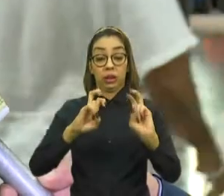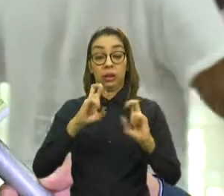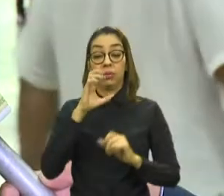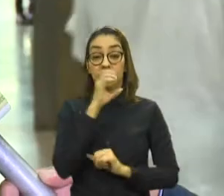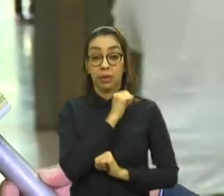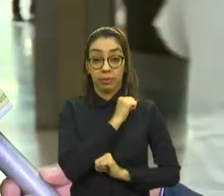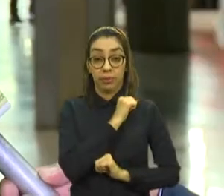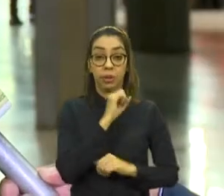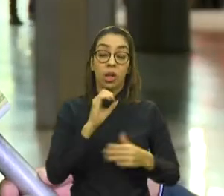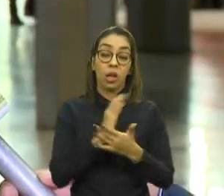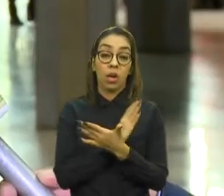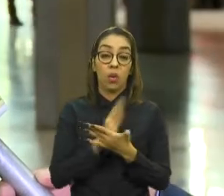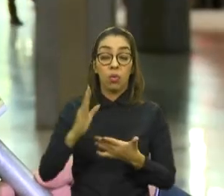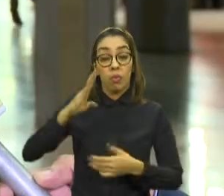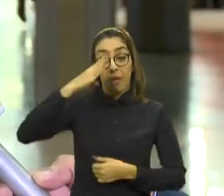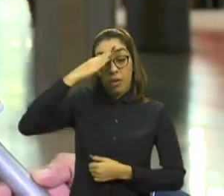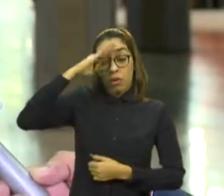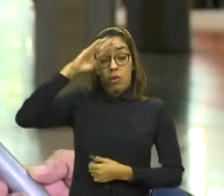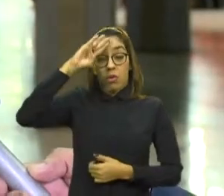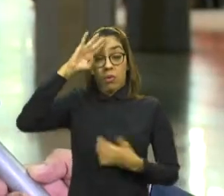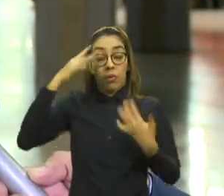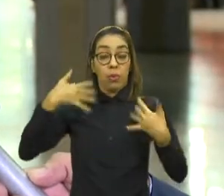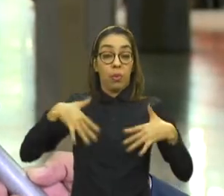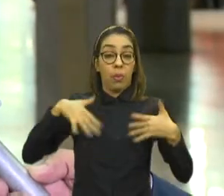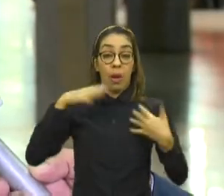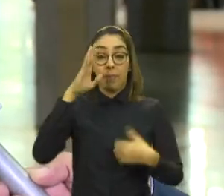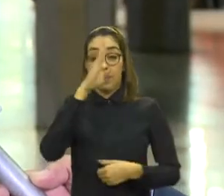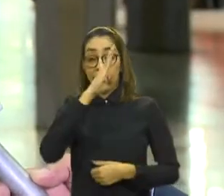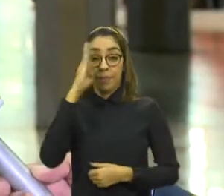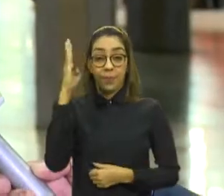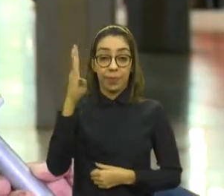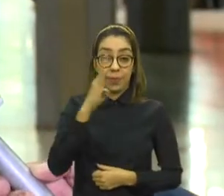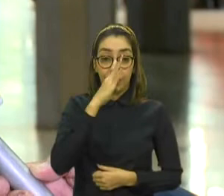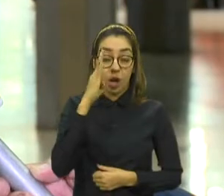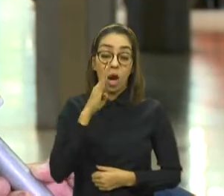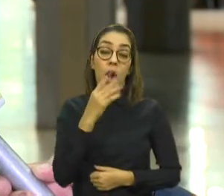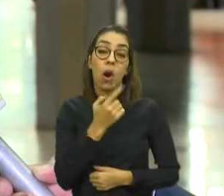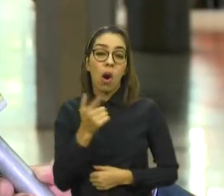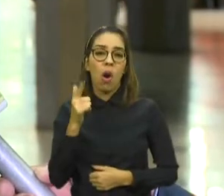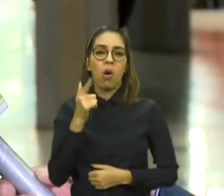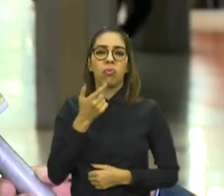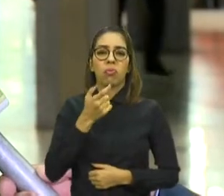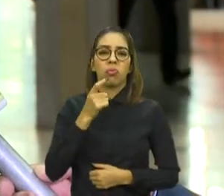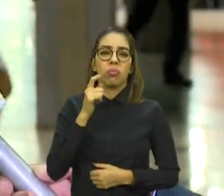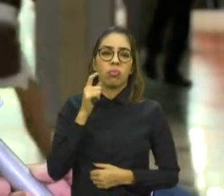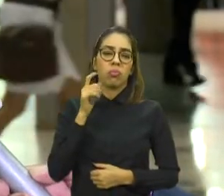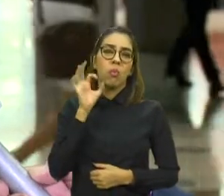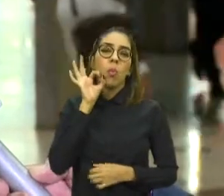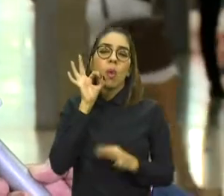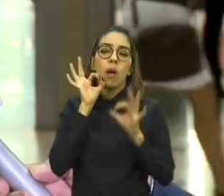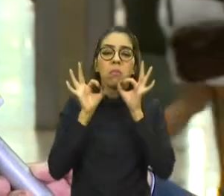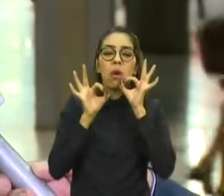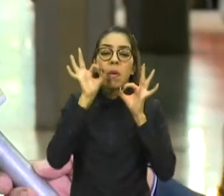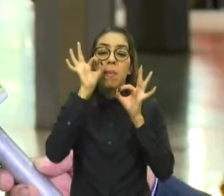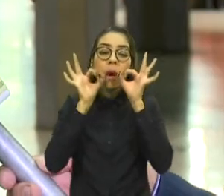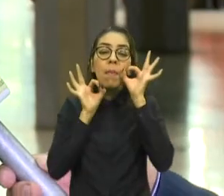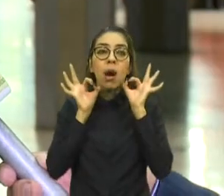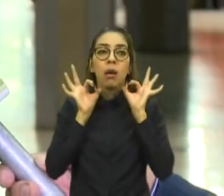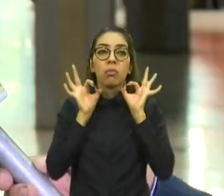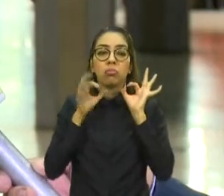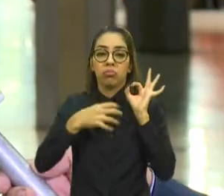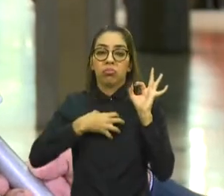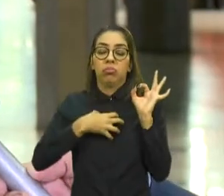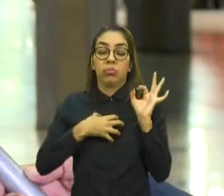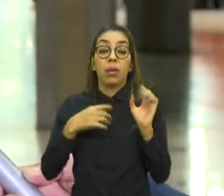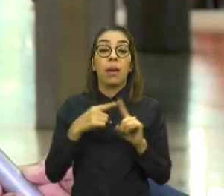quadro de febre, um quadro de mal-estar, outras úlceras na boca, etc., no trato superior. Mas, assim, a questão que nós